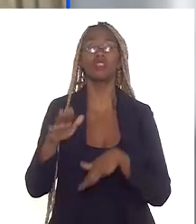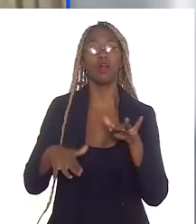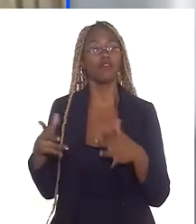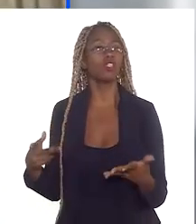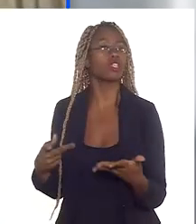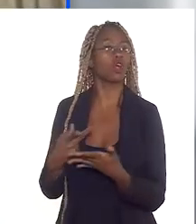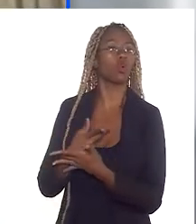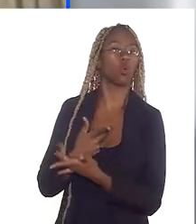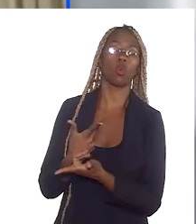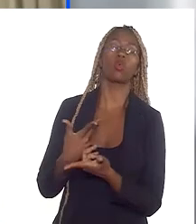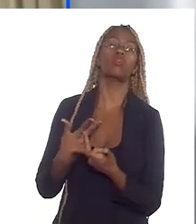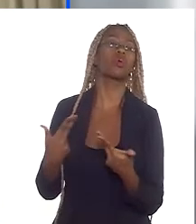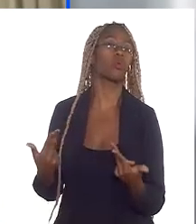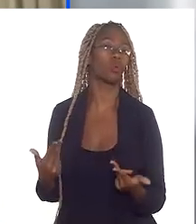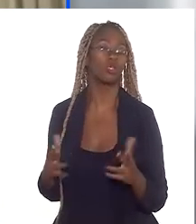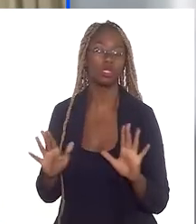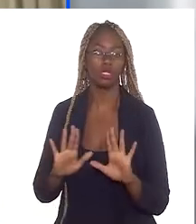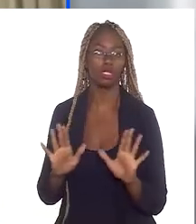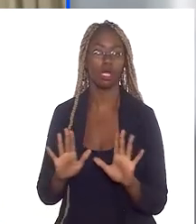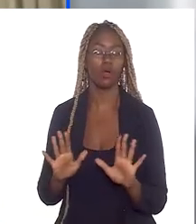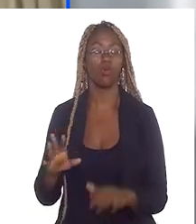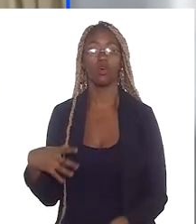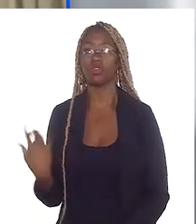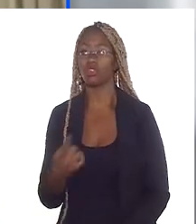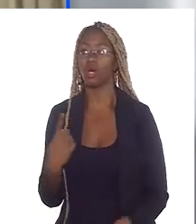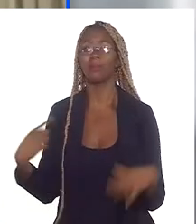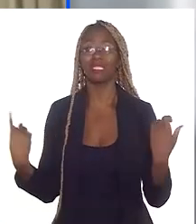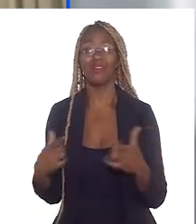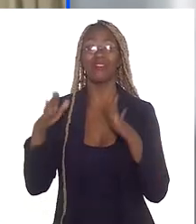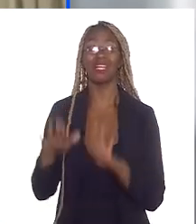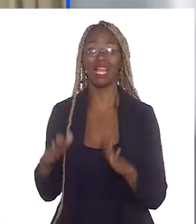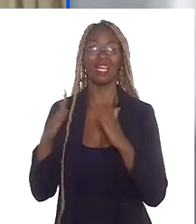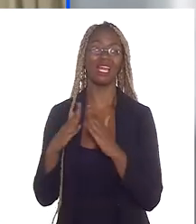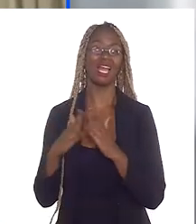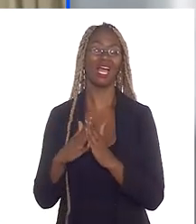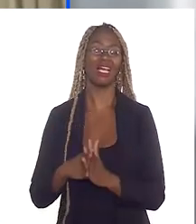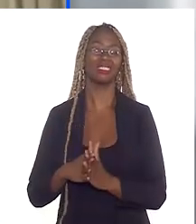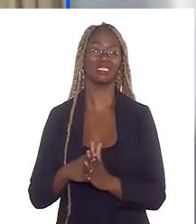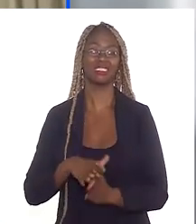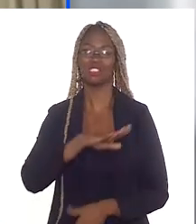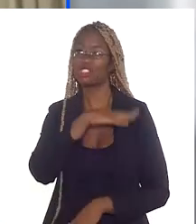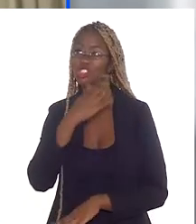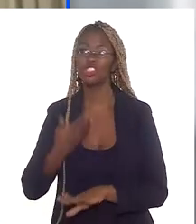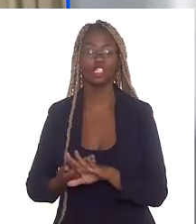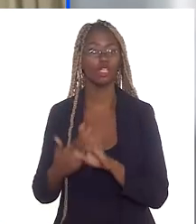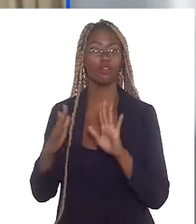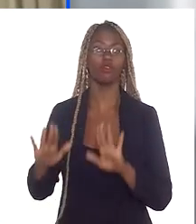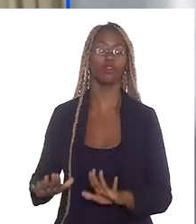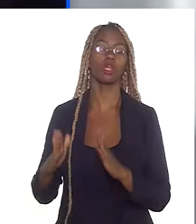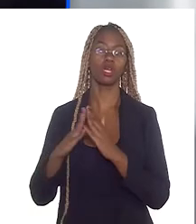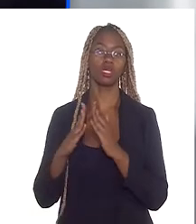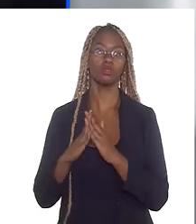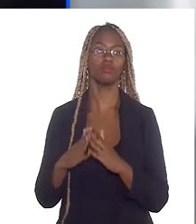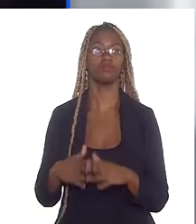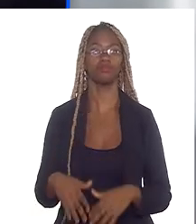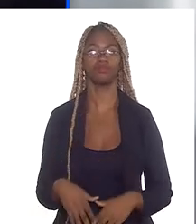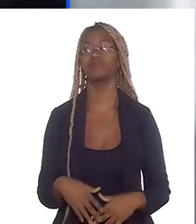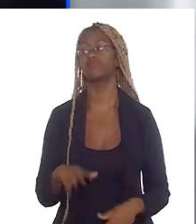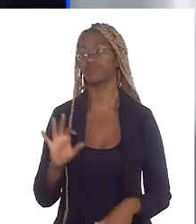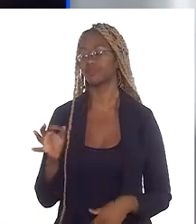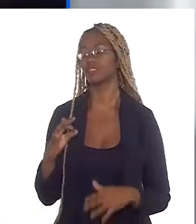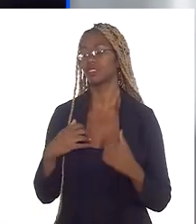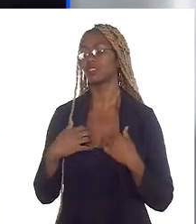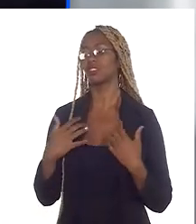fosse acontecer a morte Itália e a gente tem que correr ela fica preso dentro de casa é impressionante isso né